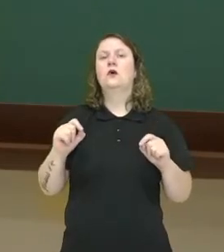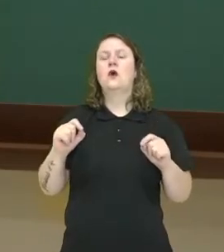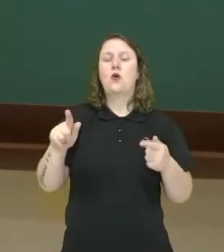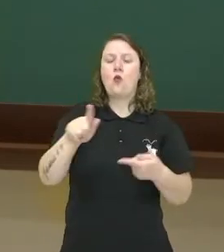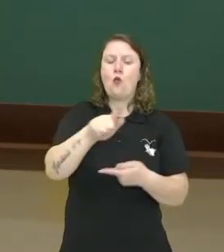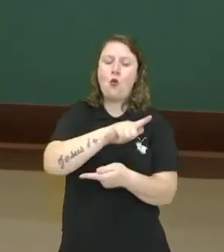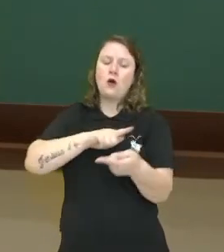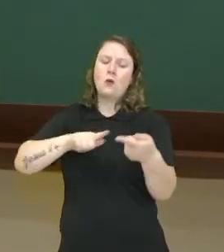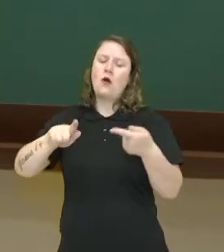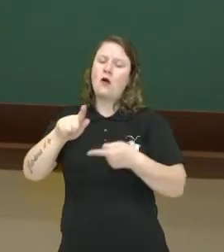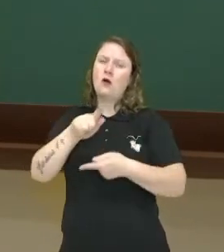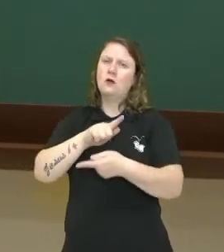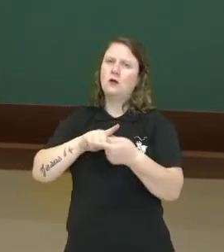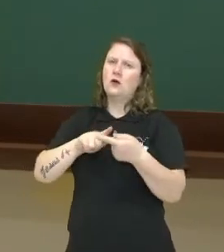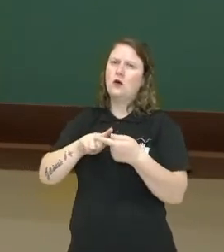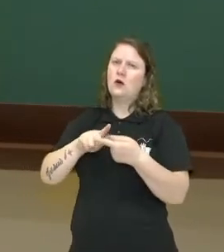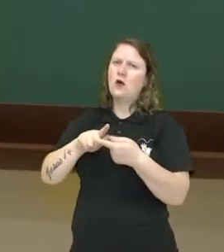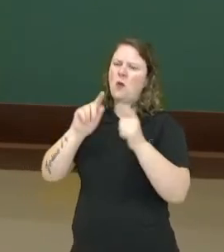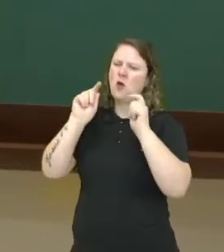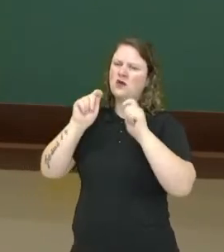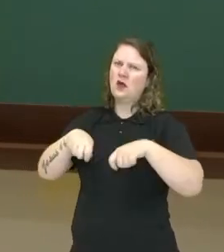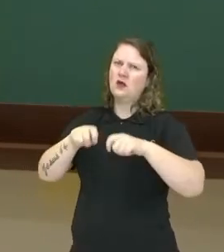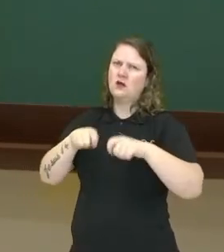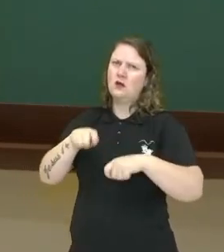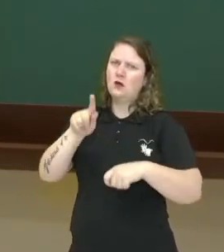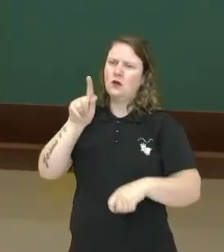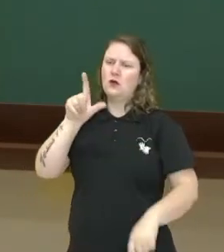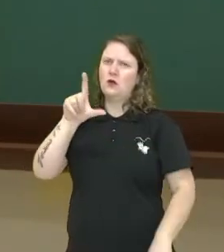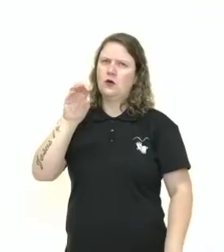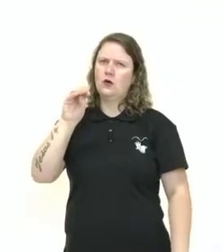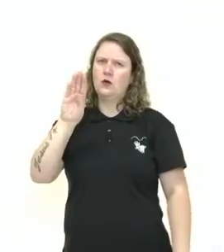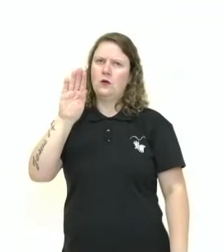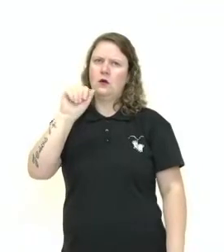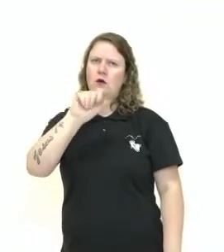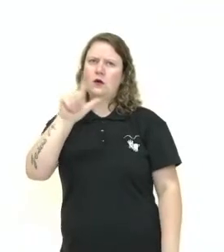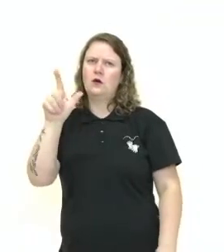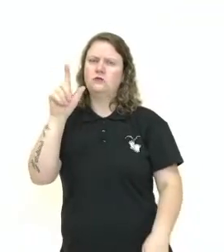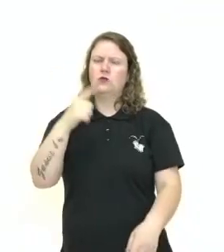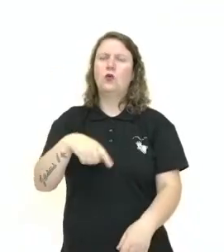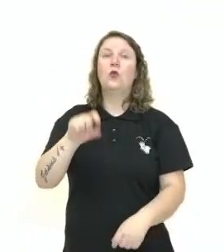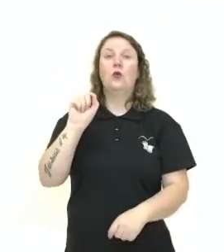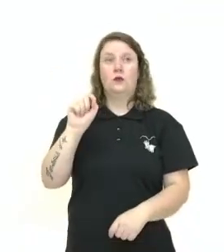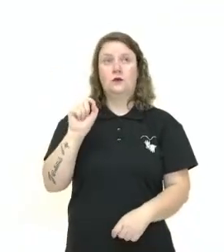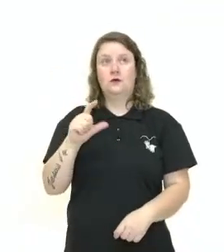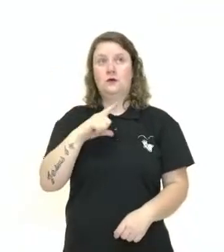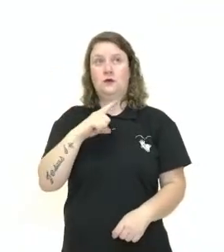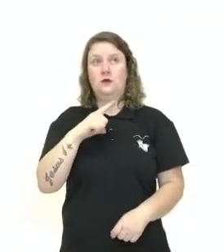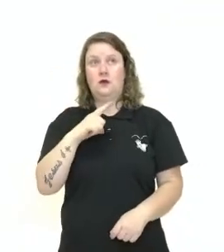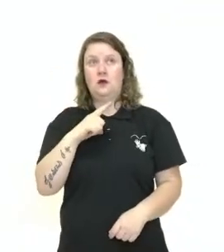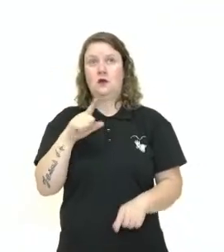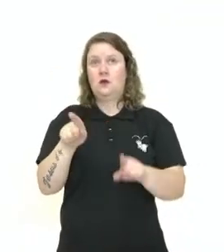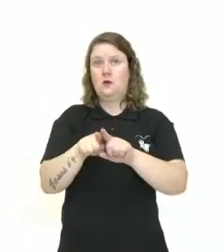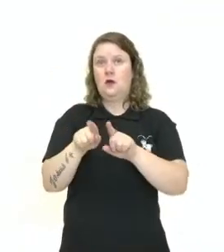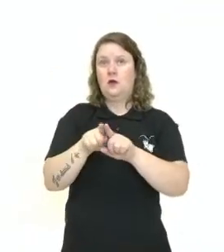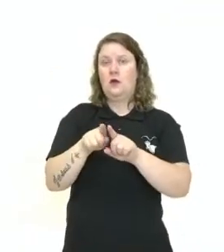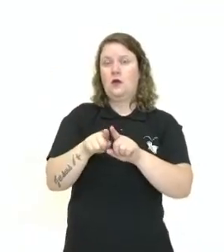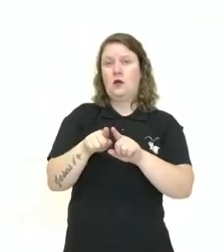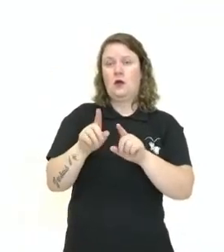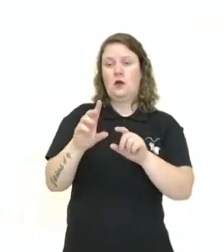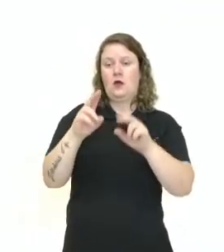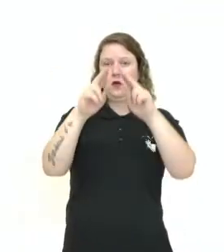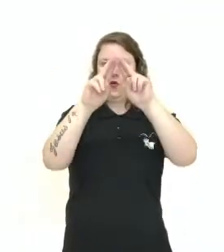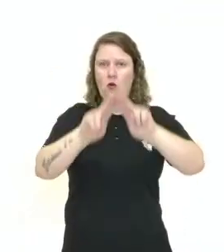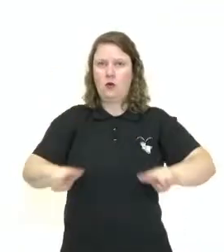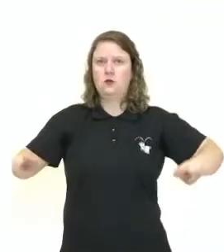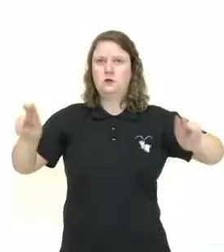global responsável. Por que a gente usa esse termo? Sendo um membro fundador da ONU, a Índia entrará no Conselho de